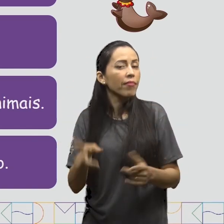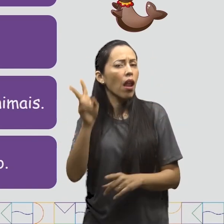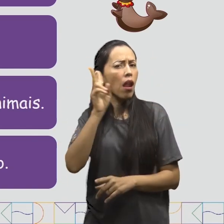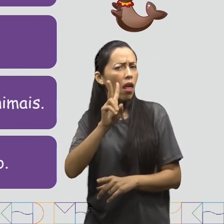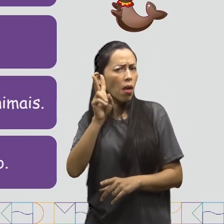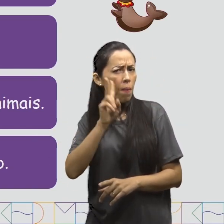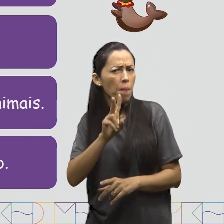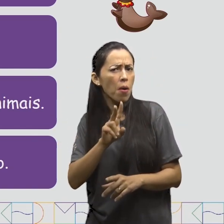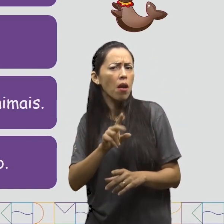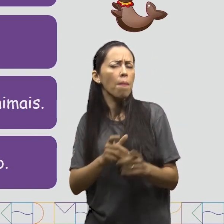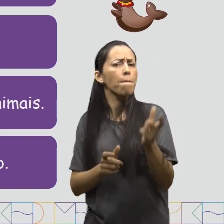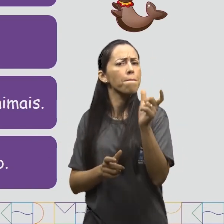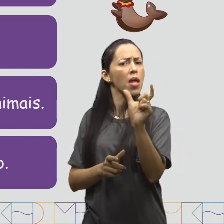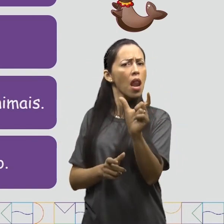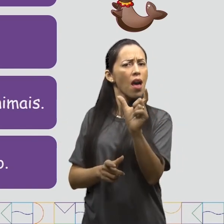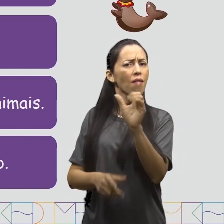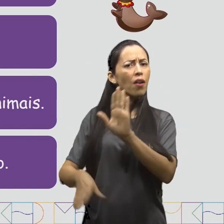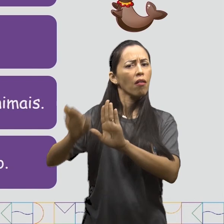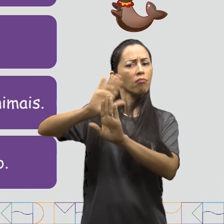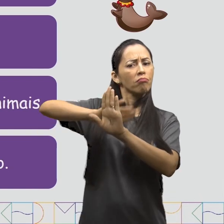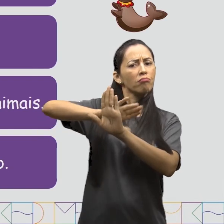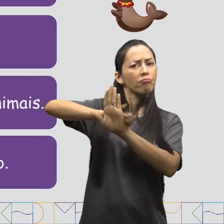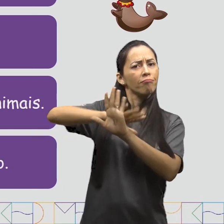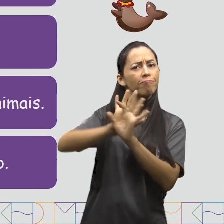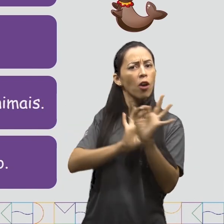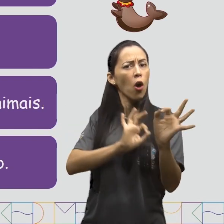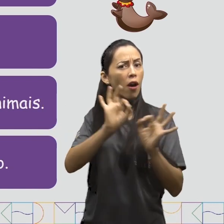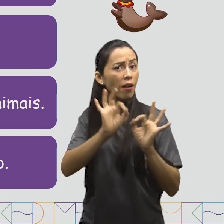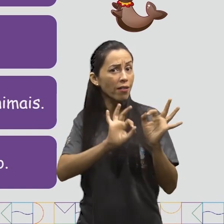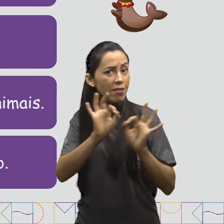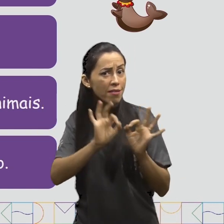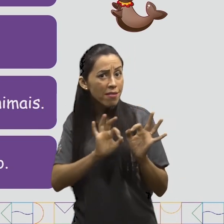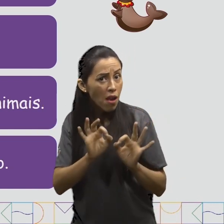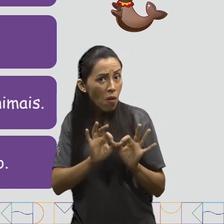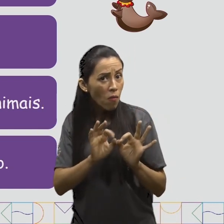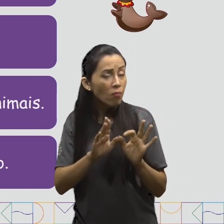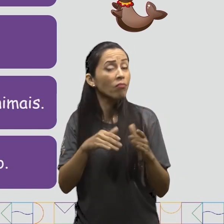Bastidores. Você lembra o que significa bastidores?